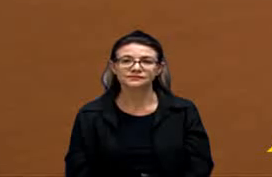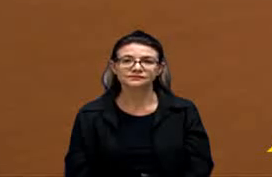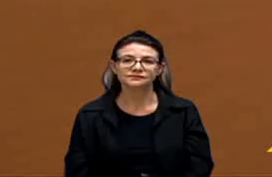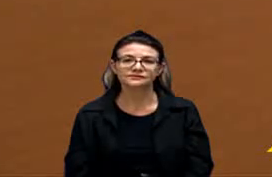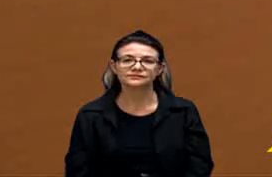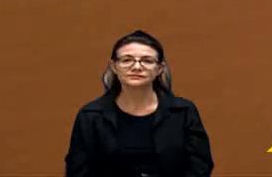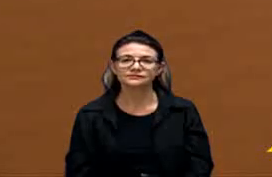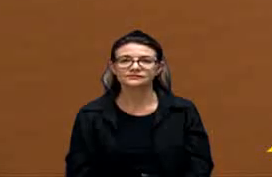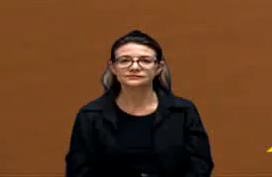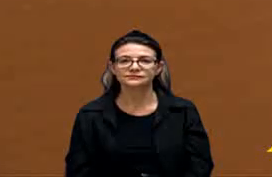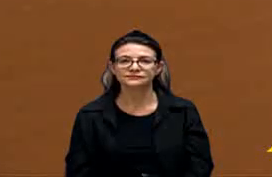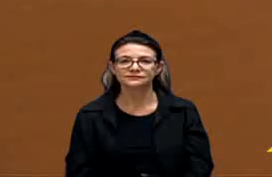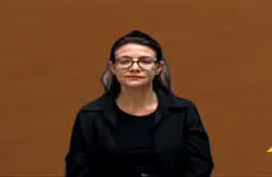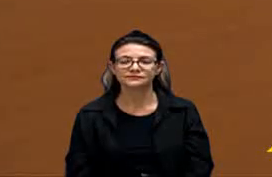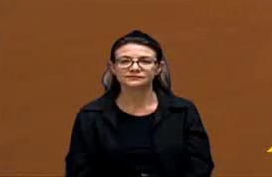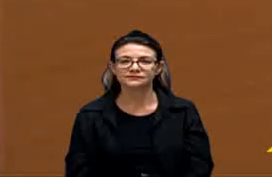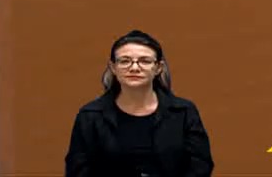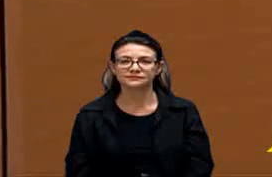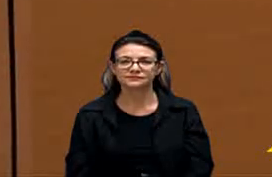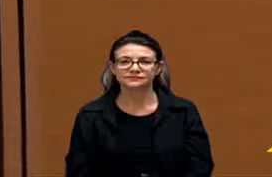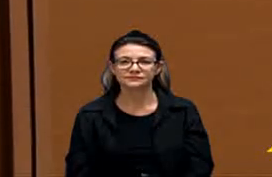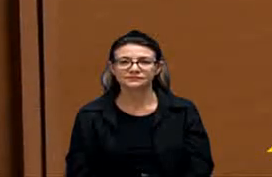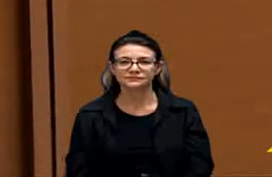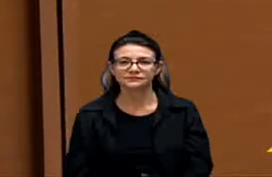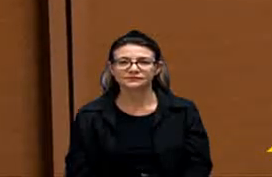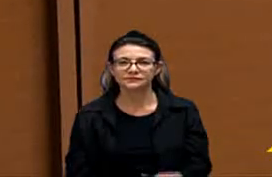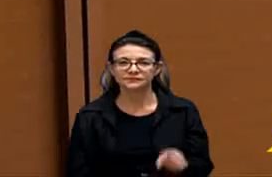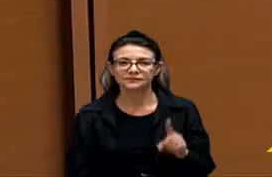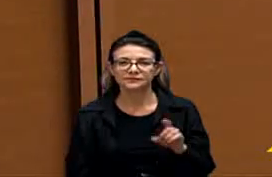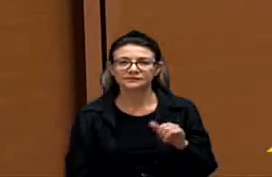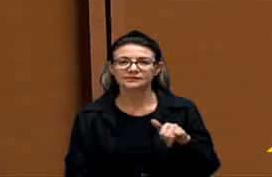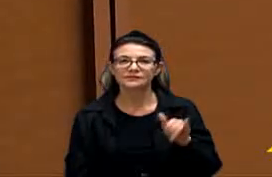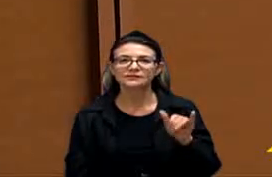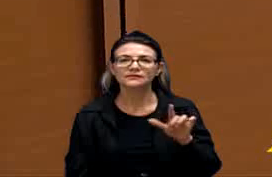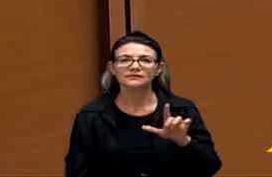Fernanda eh Vereador Dylan